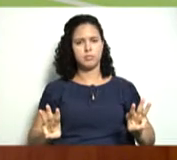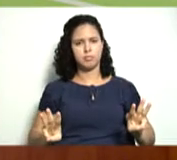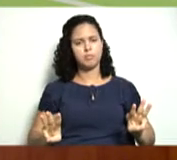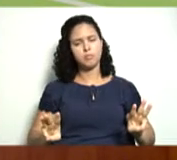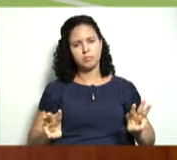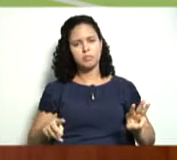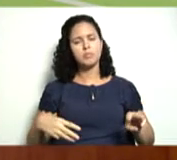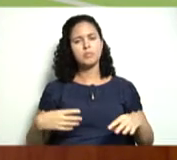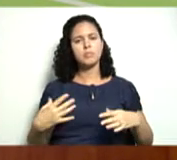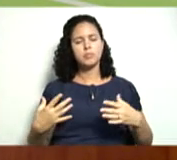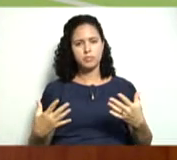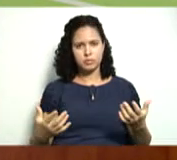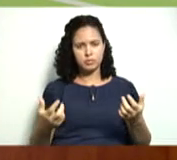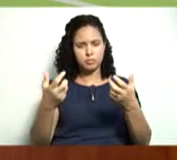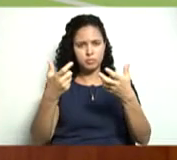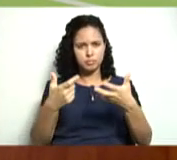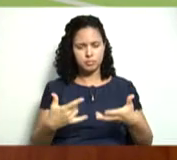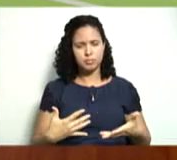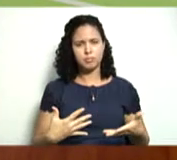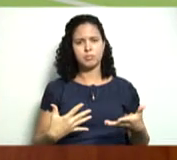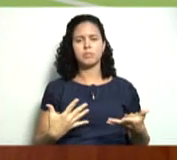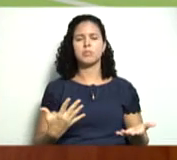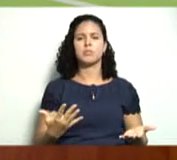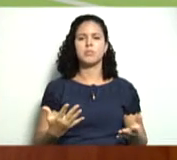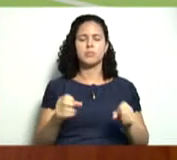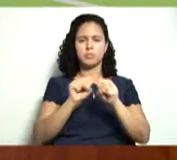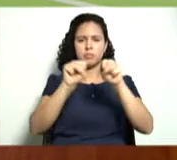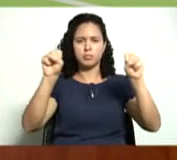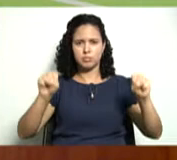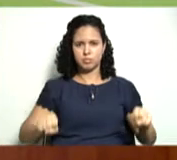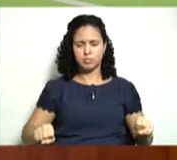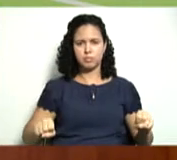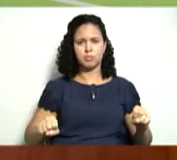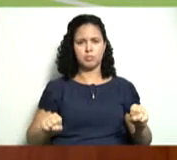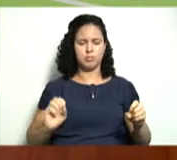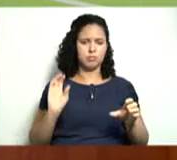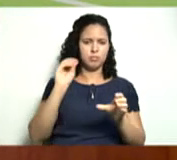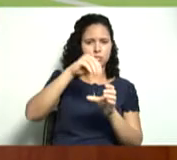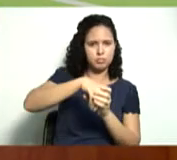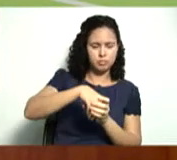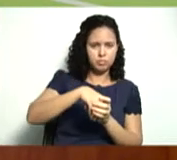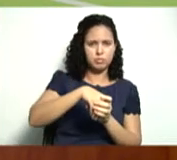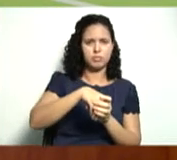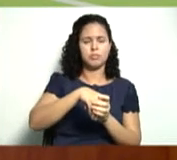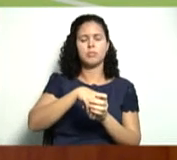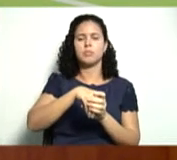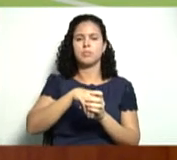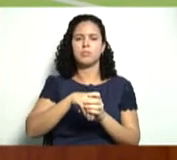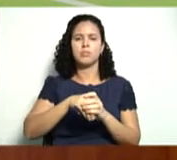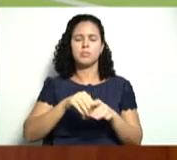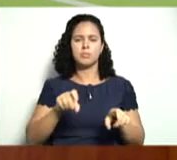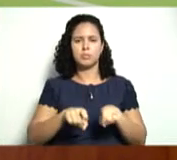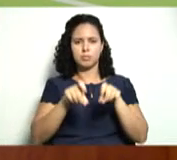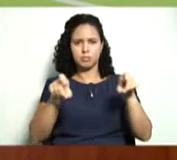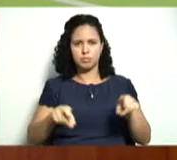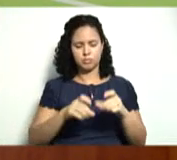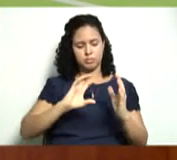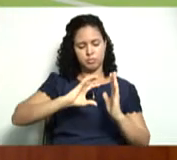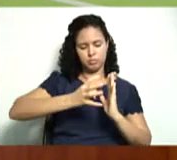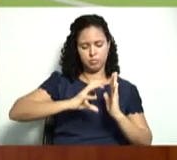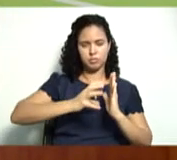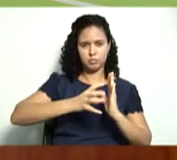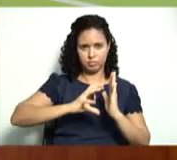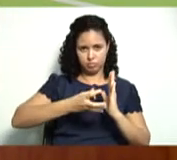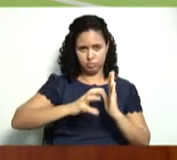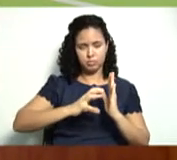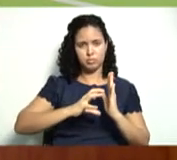operacionais não era sistema operacional e gerencia todo o computador imagina um sistema operacional para bancos de dados